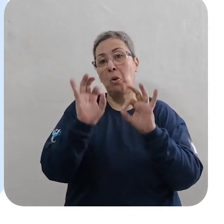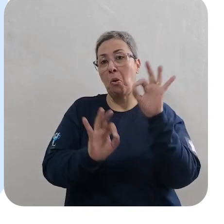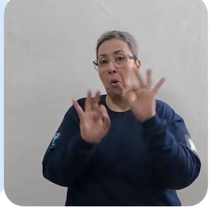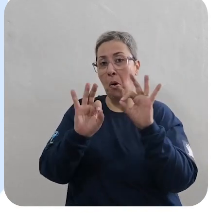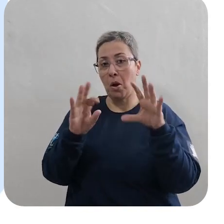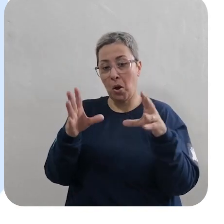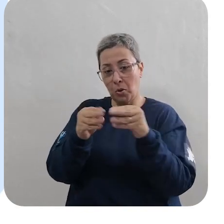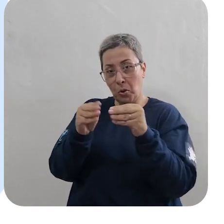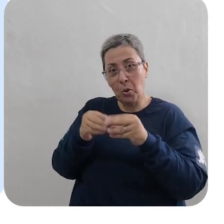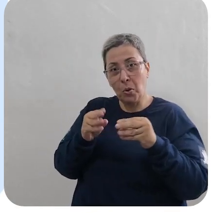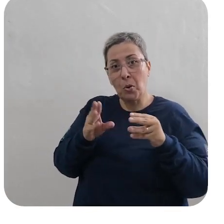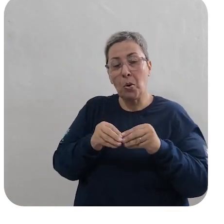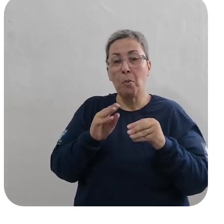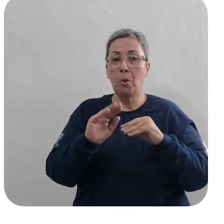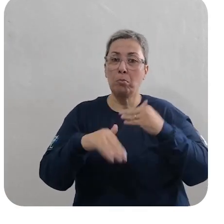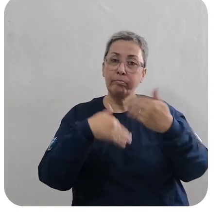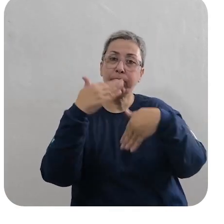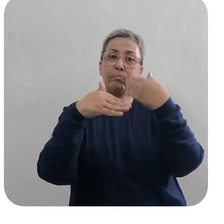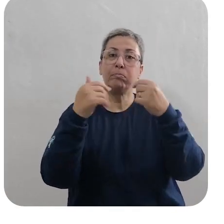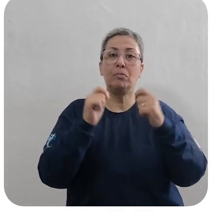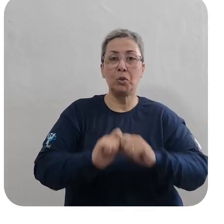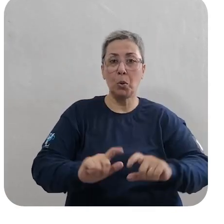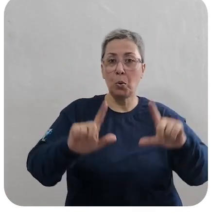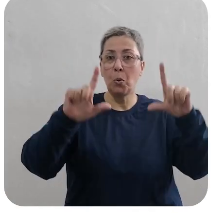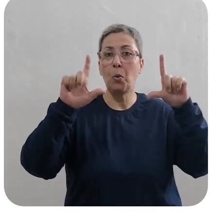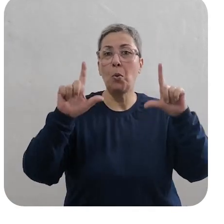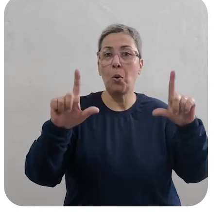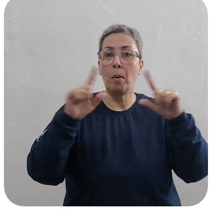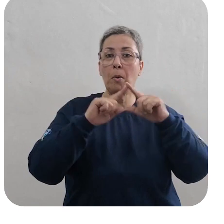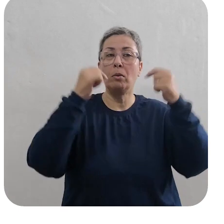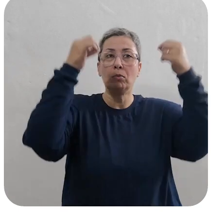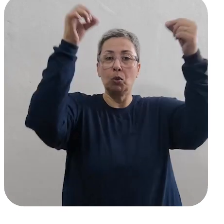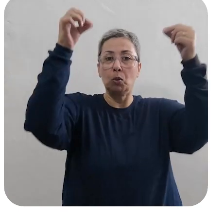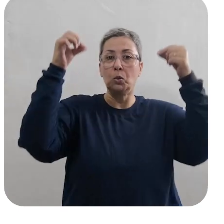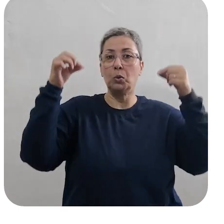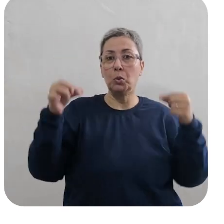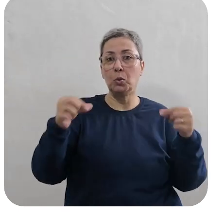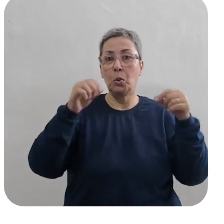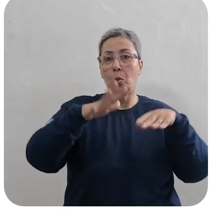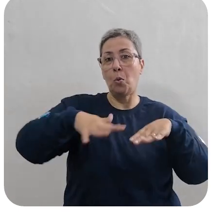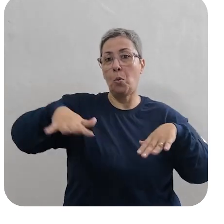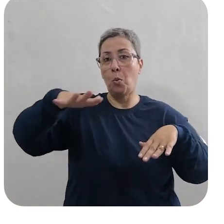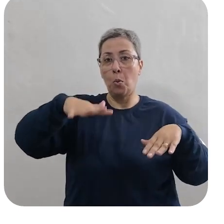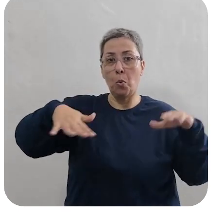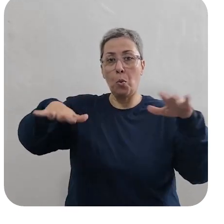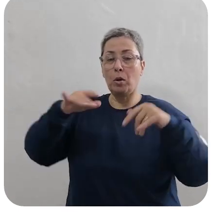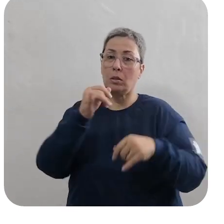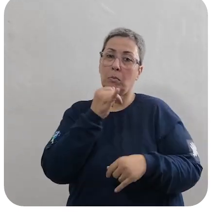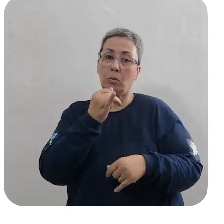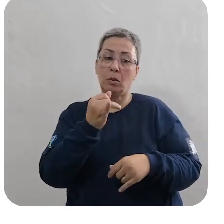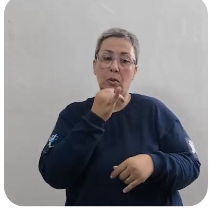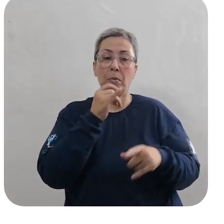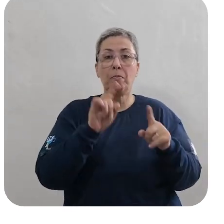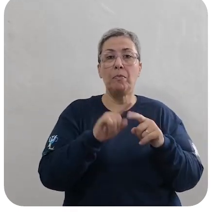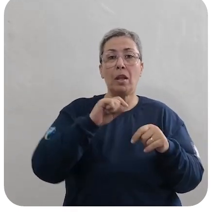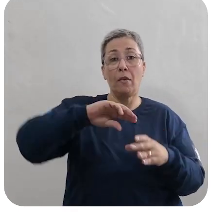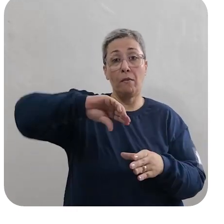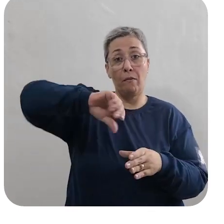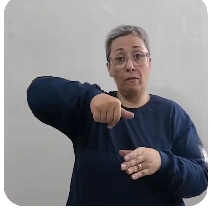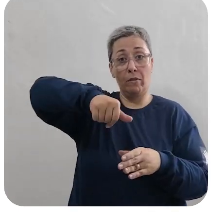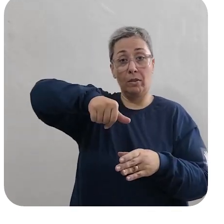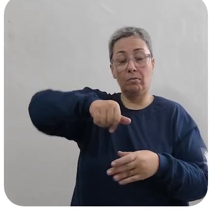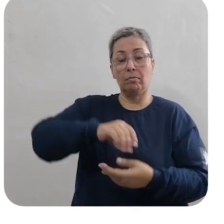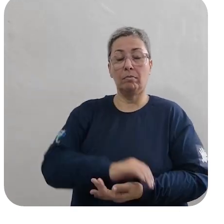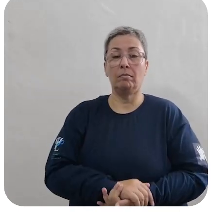organizar agrupamentos produtivos para a produção de cartazes para serem colocados em espaços, exemplo, feche